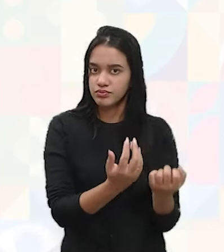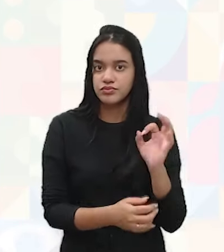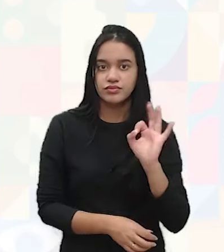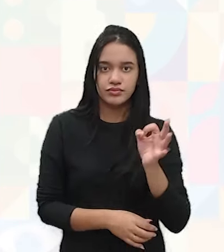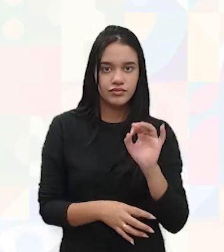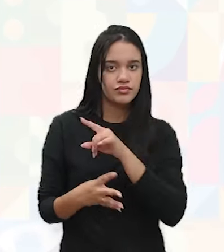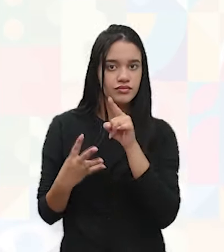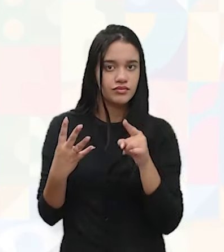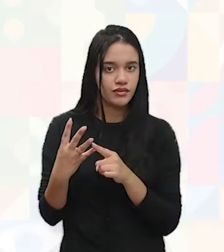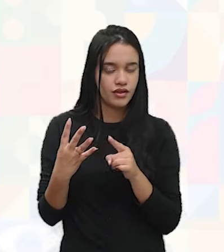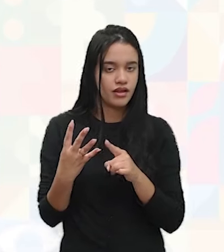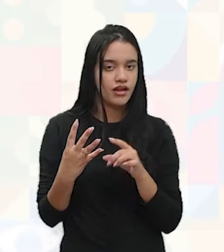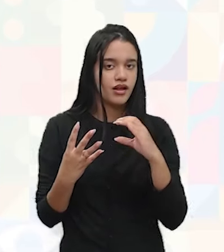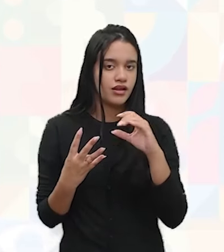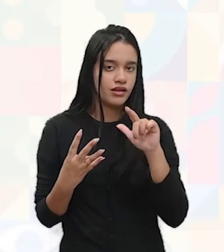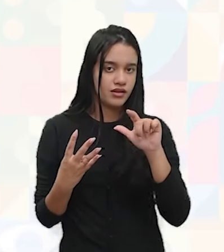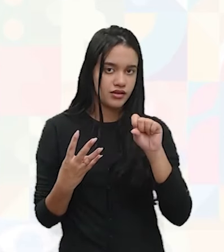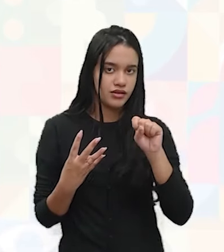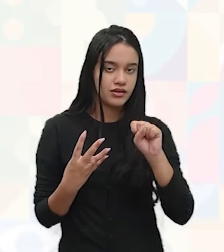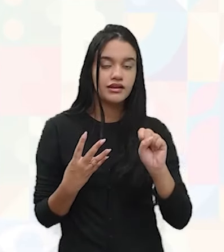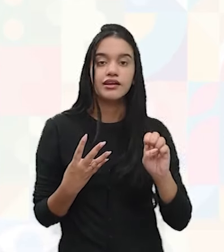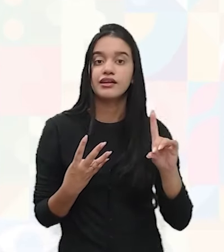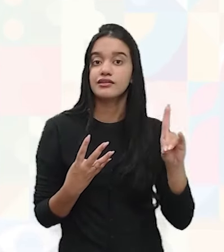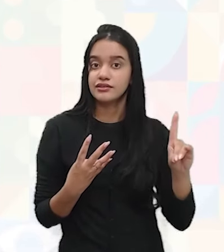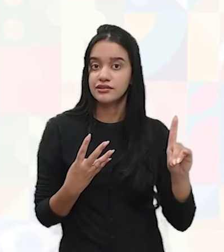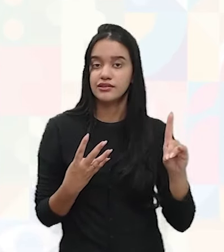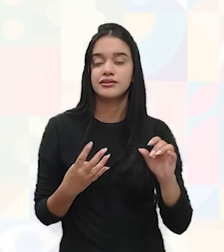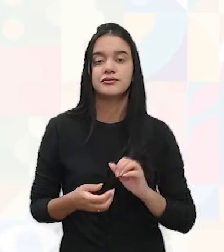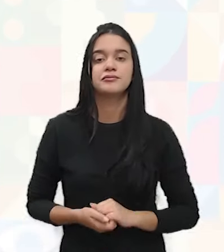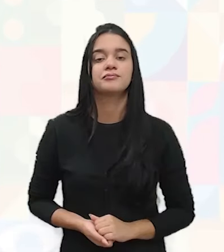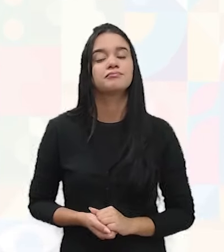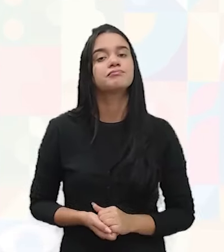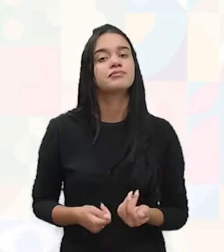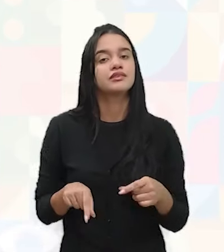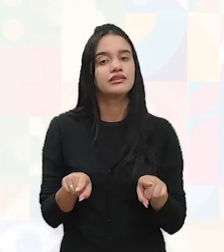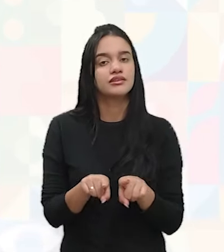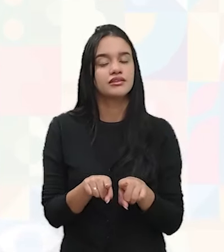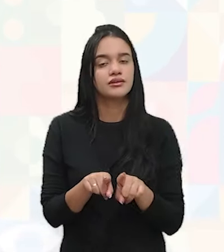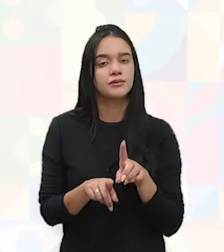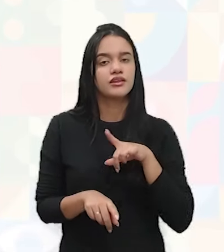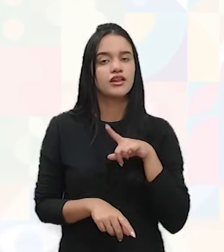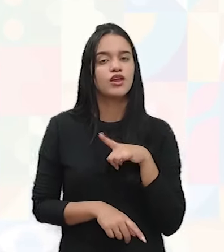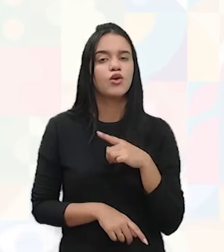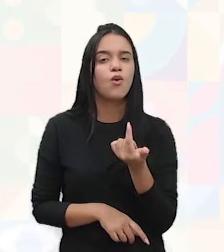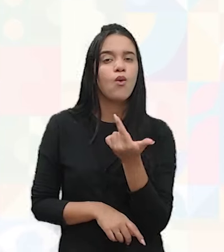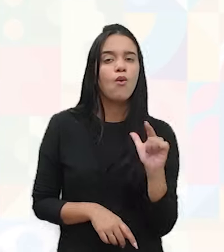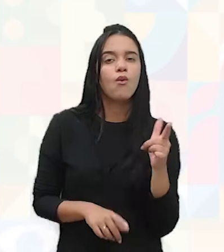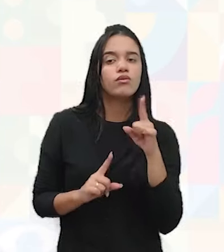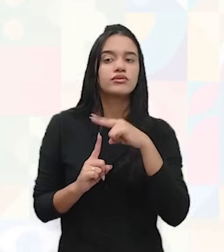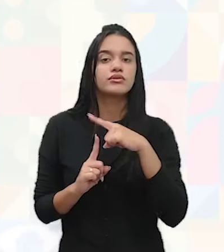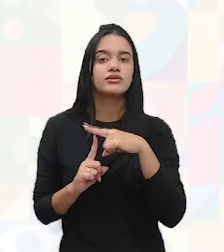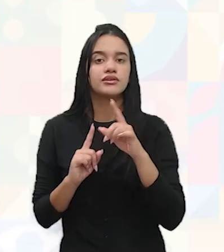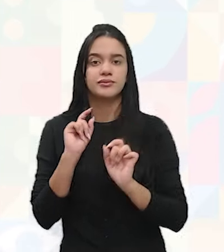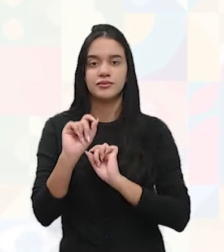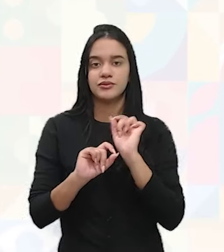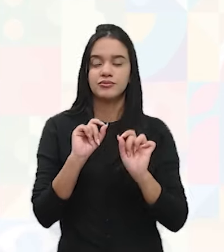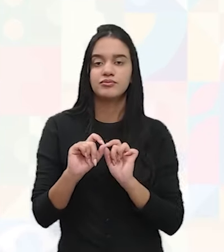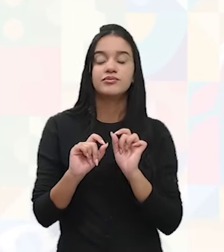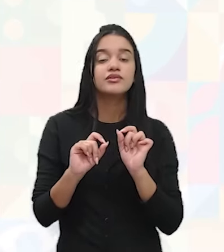D que é o de Hip químico especial e também tem um outro tipo de incêndio que é classificado como